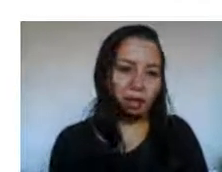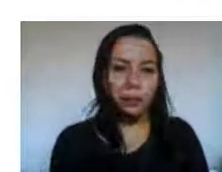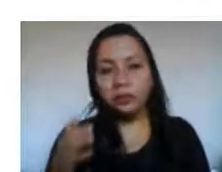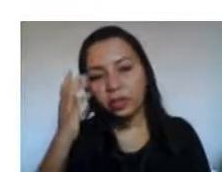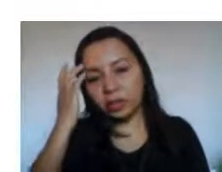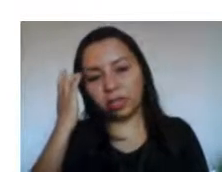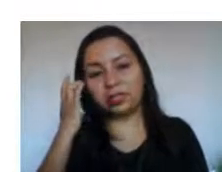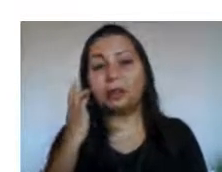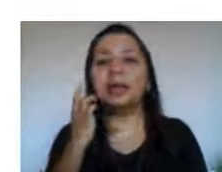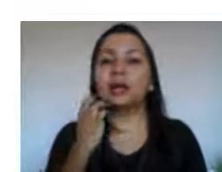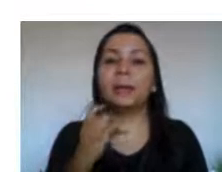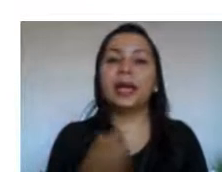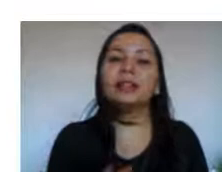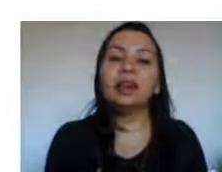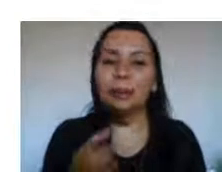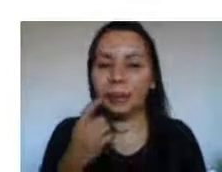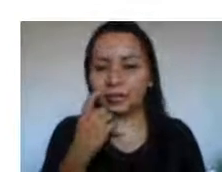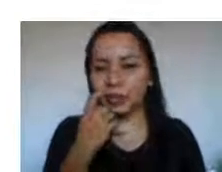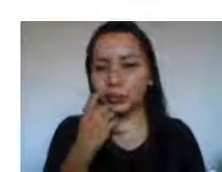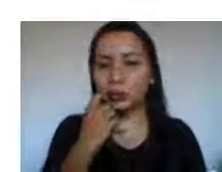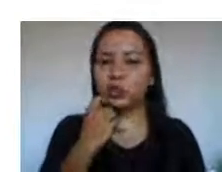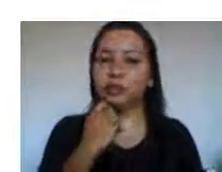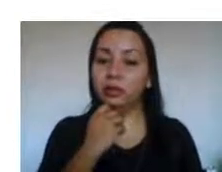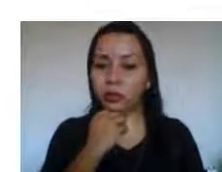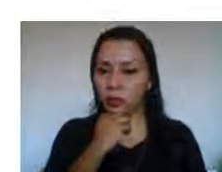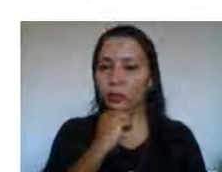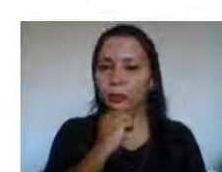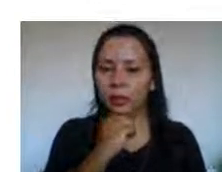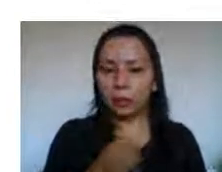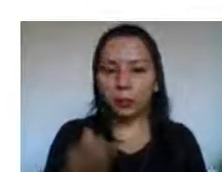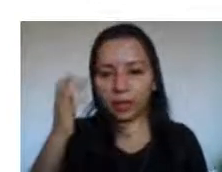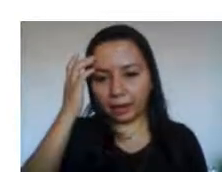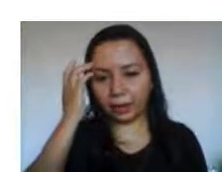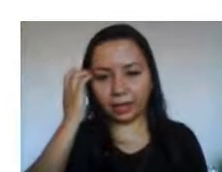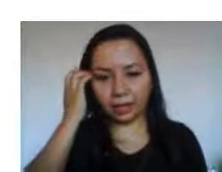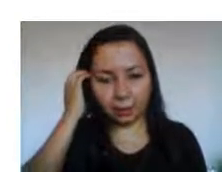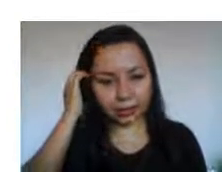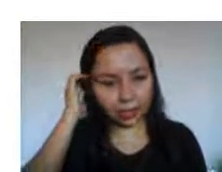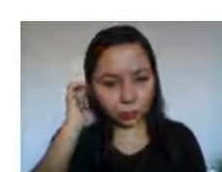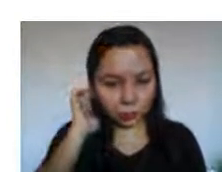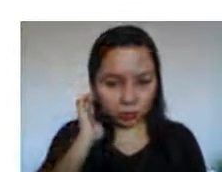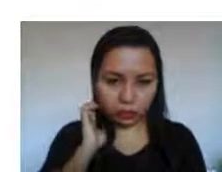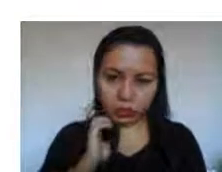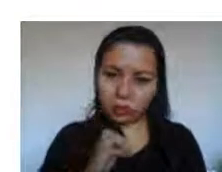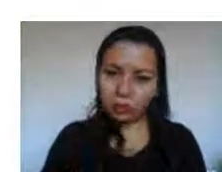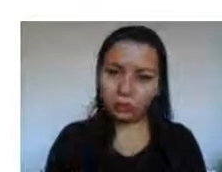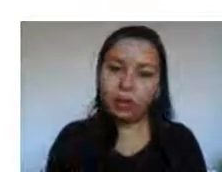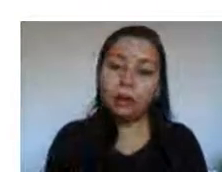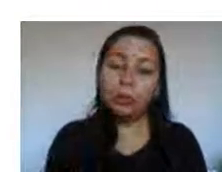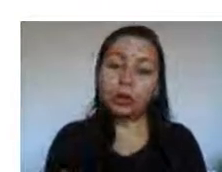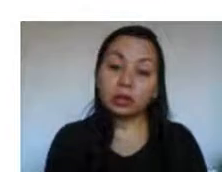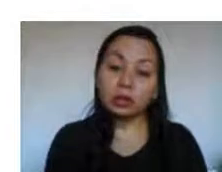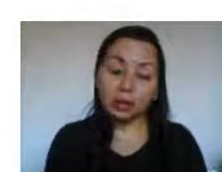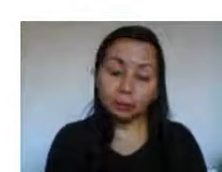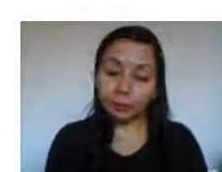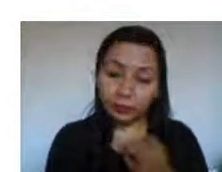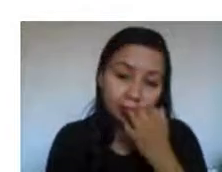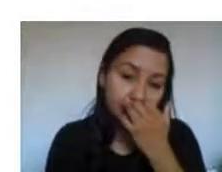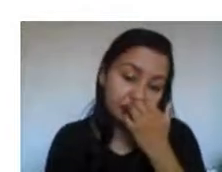e provoca diretamente a perda da capacidade produtiva do solo. O que é a perda da capacidade produtiva do solo? Por causa